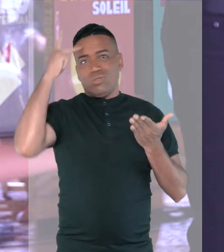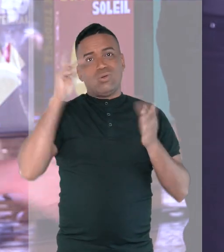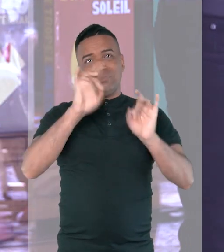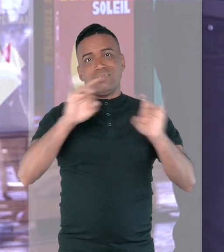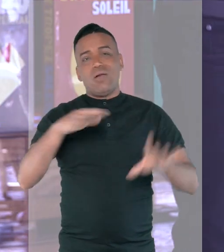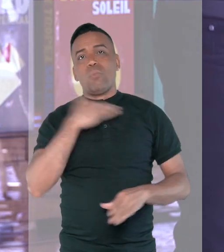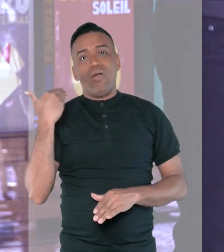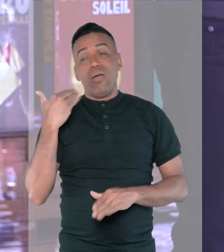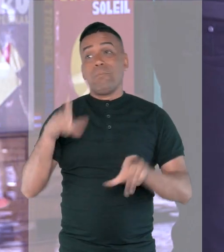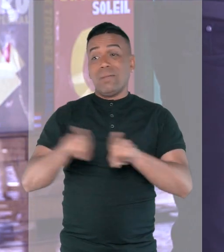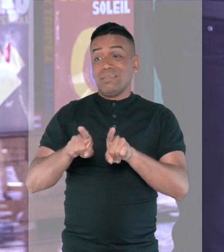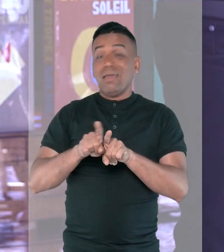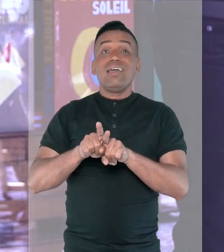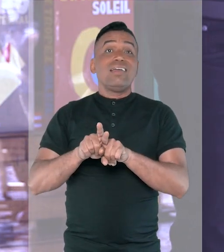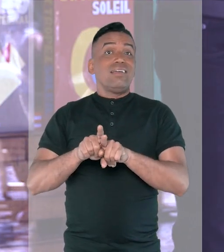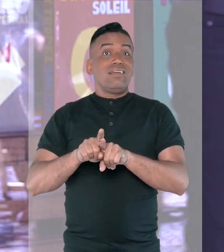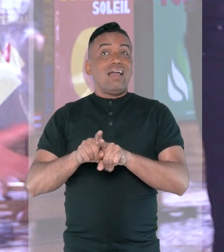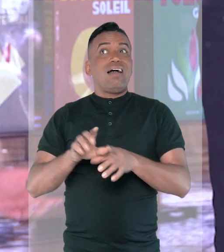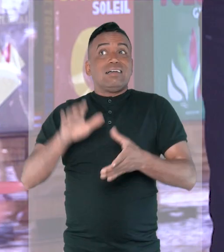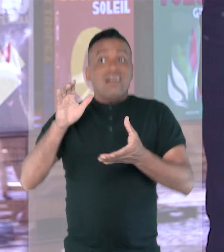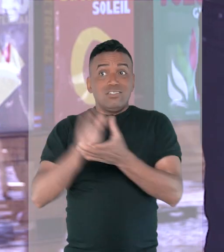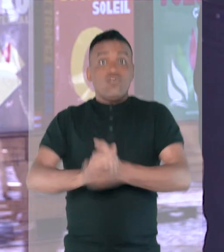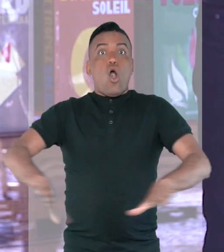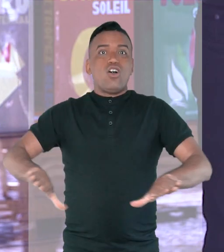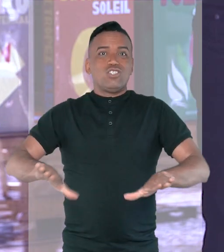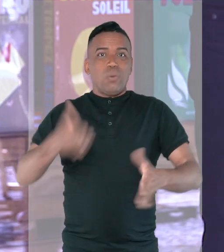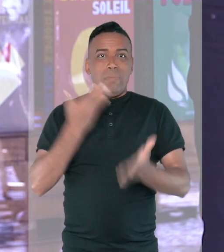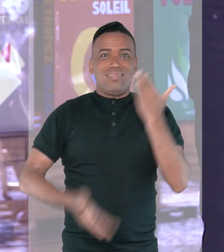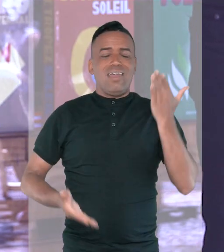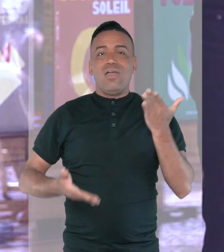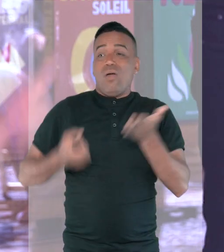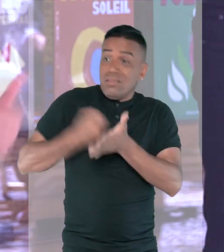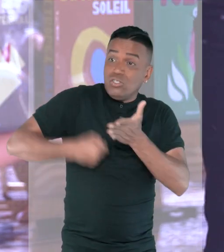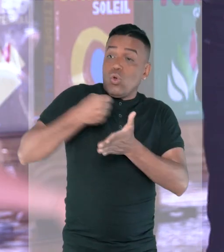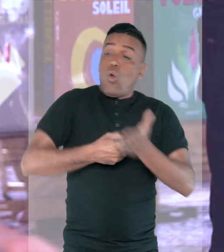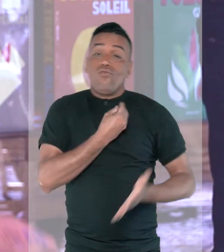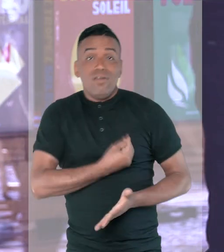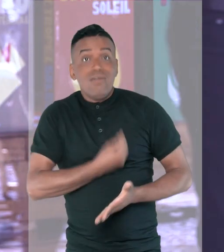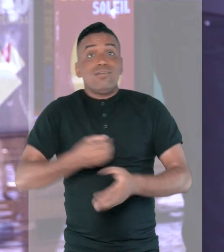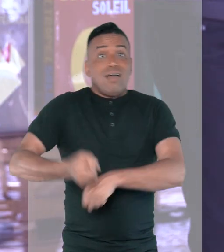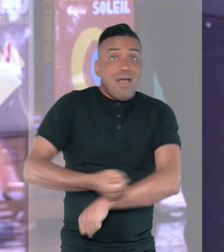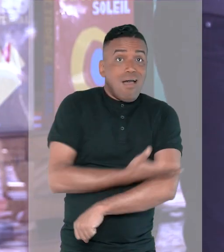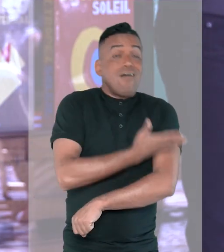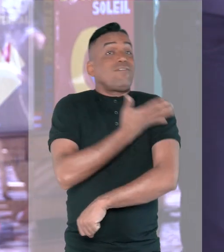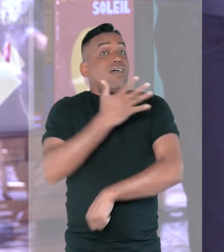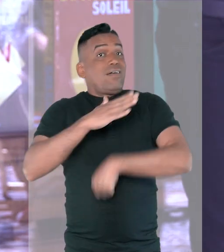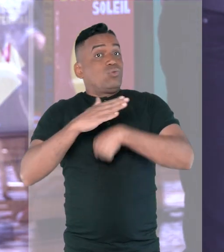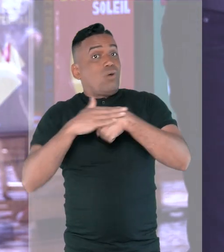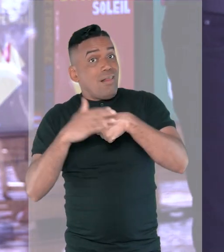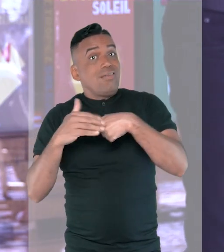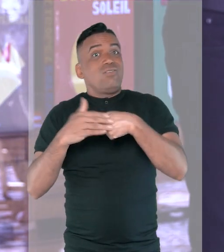ela teve, mas que também traduziu muito o sentimento do divórcio, da perda de algo para a qual ela dedicou muita energia e dedicou muito